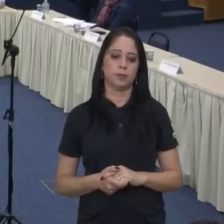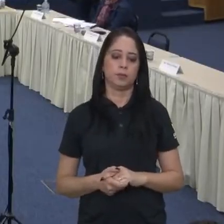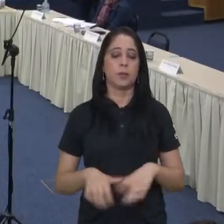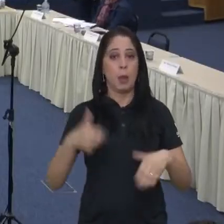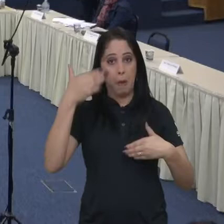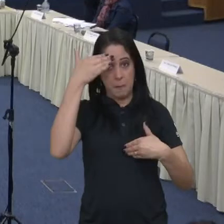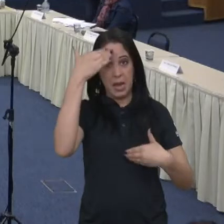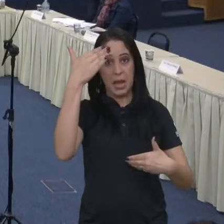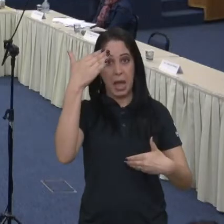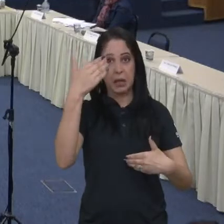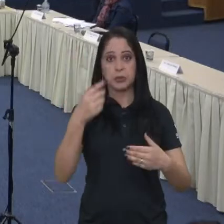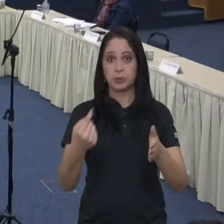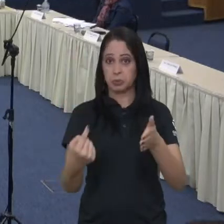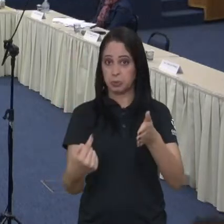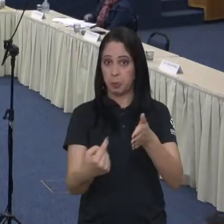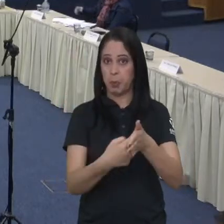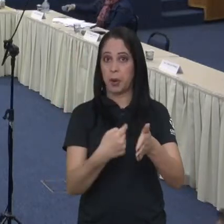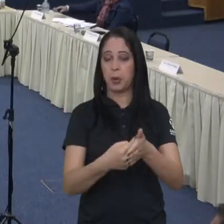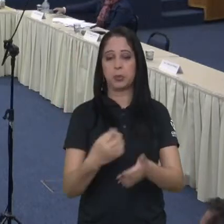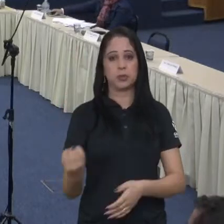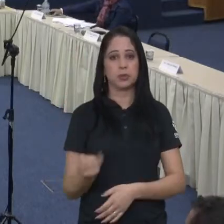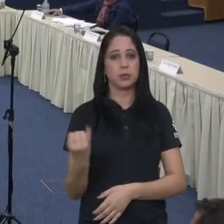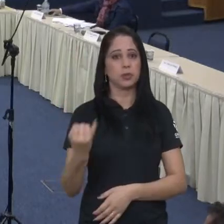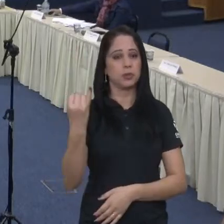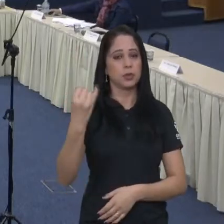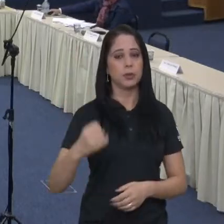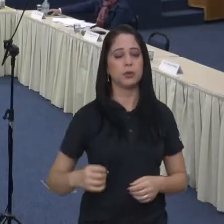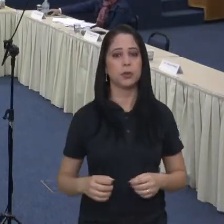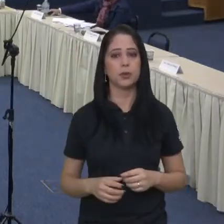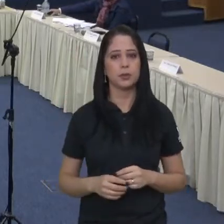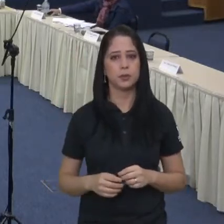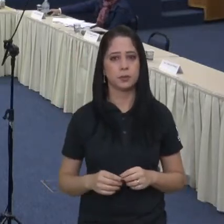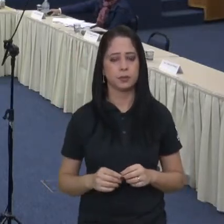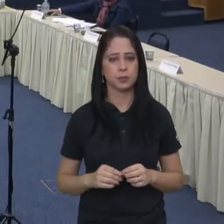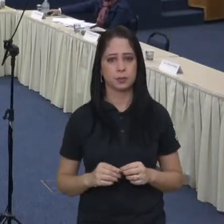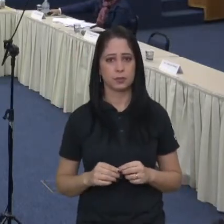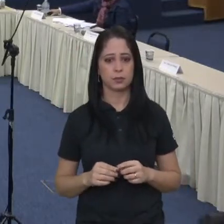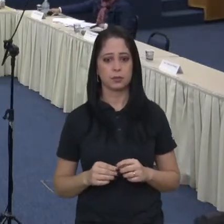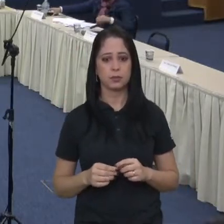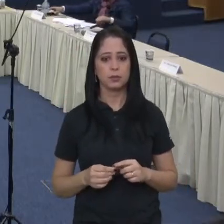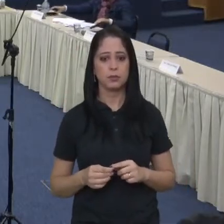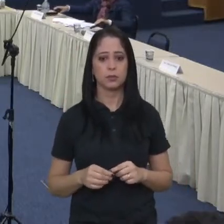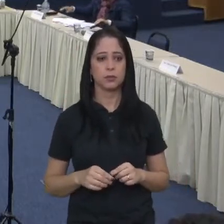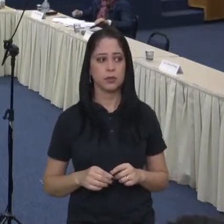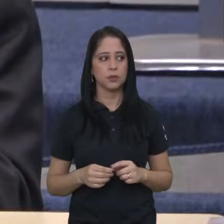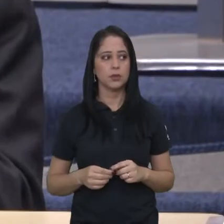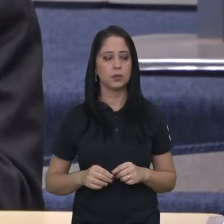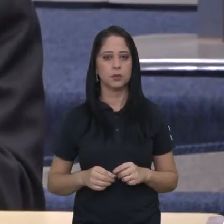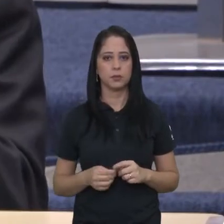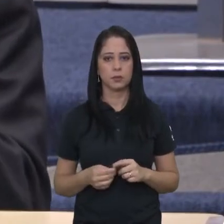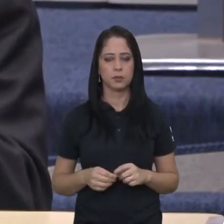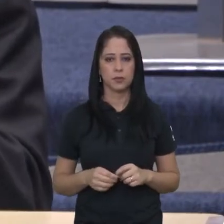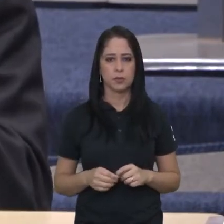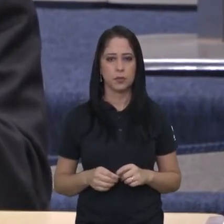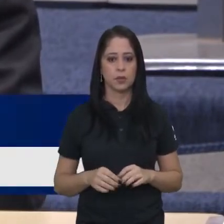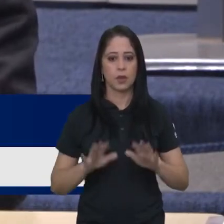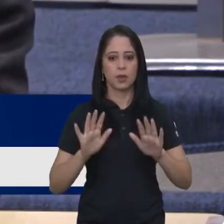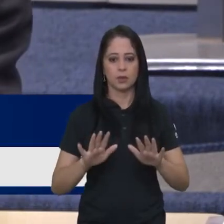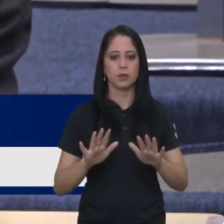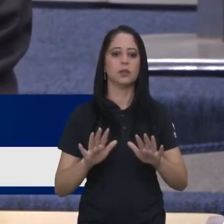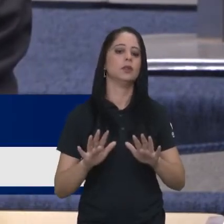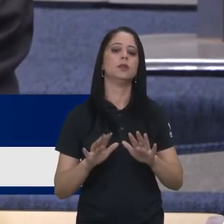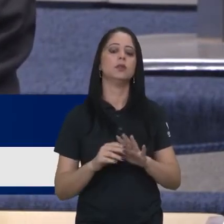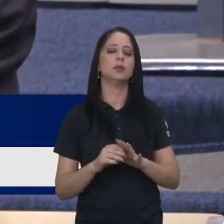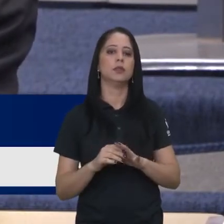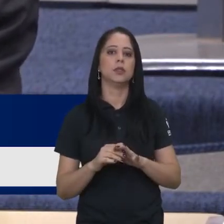Obrigado, excelente pergunta. O que que a gente sustenta na questão da regularização? A regularização envolve todas